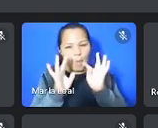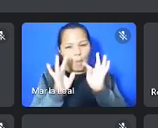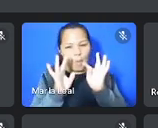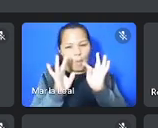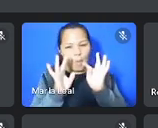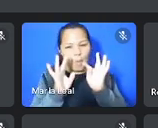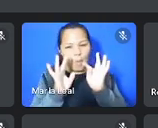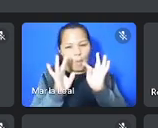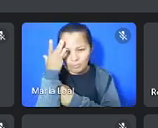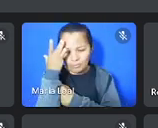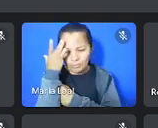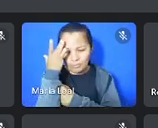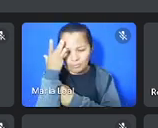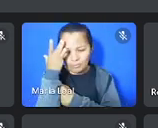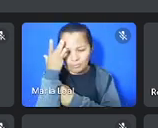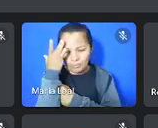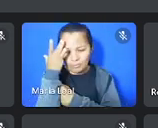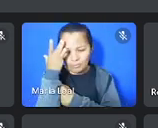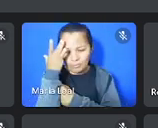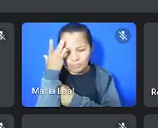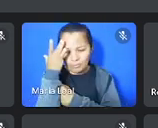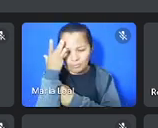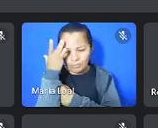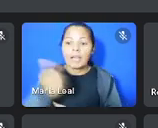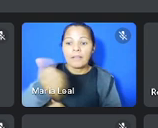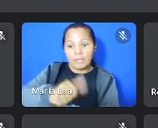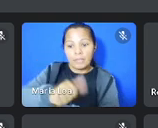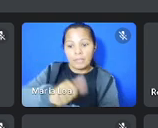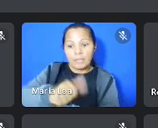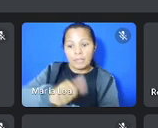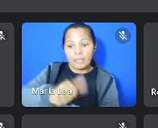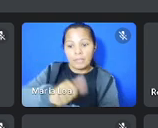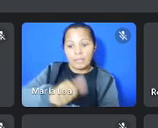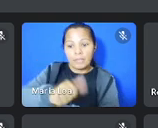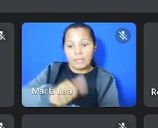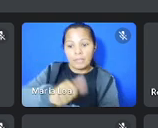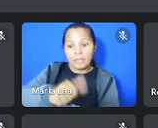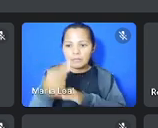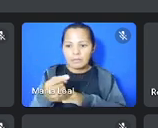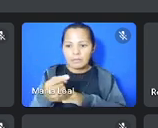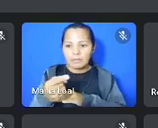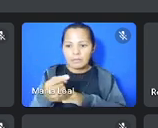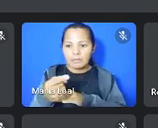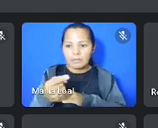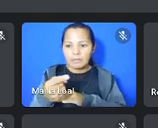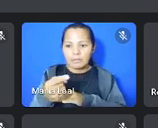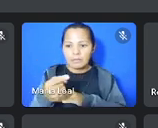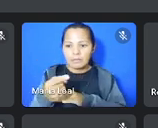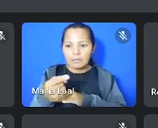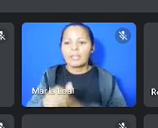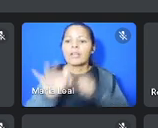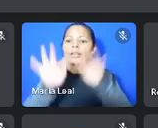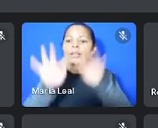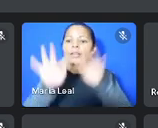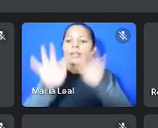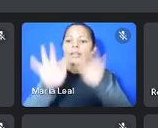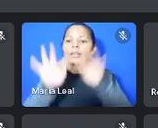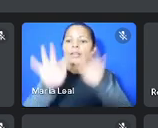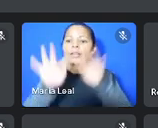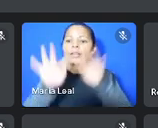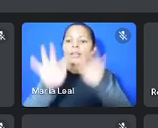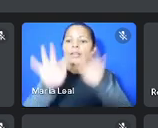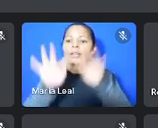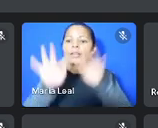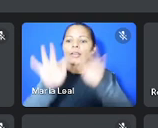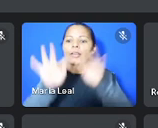A avaliação ainda a partir de semana que vem vai ser só a avaliação final, nota, tudo,